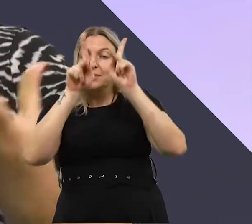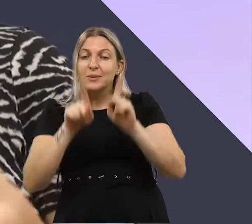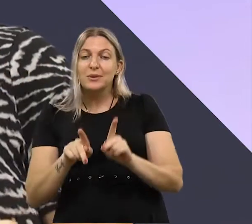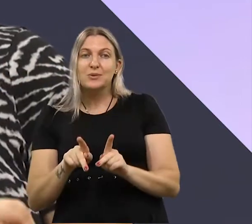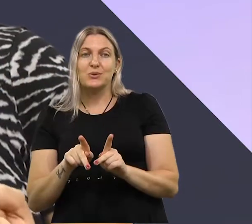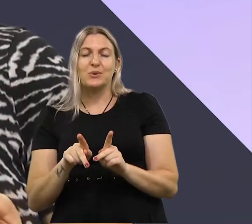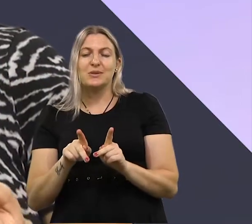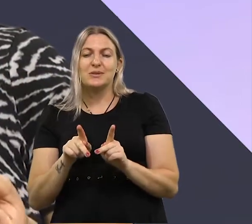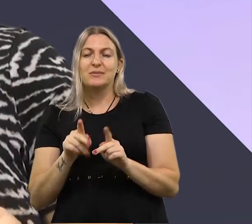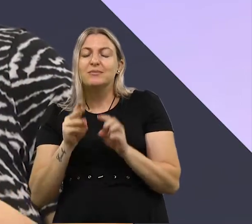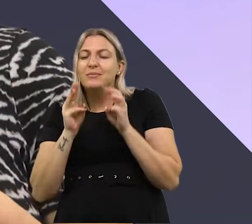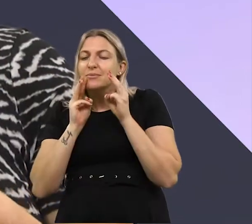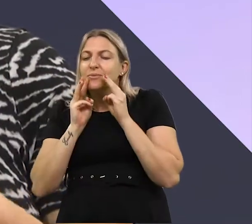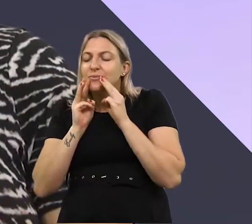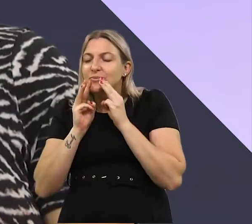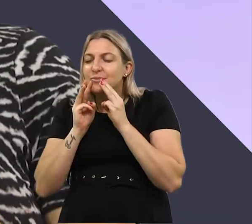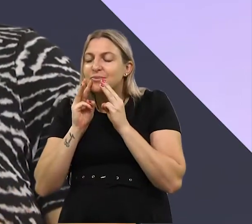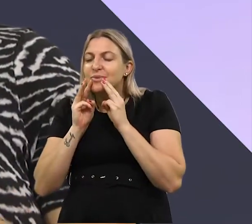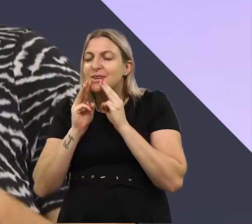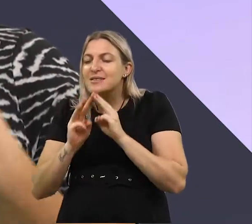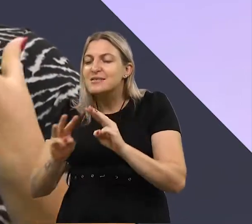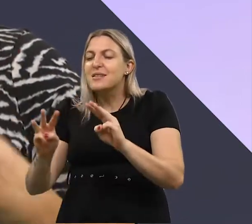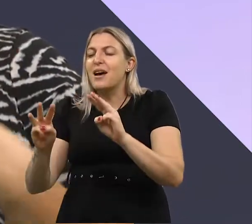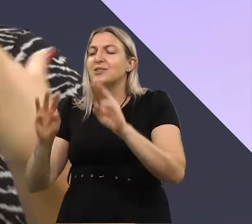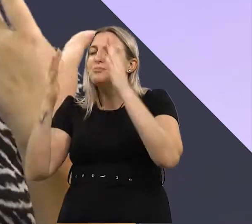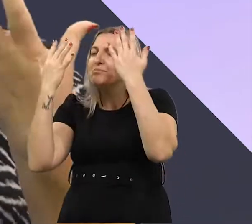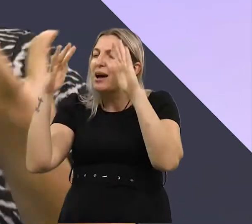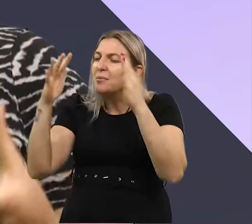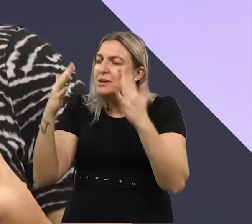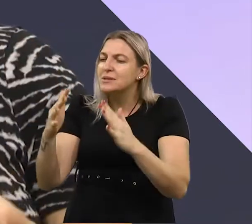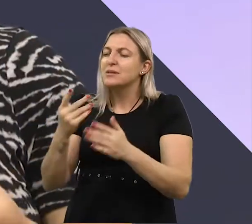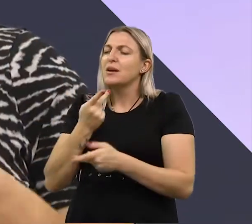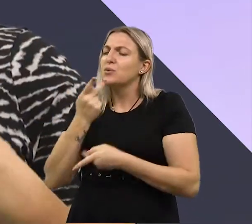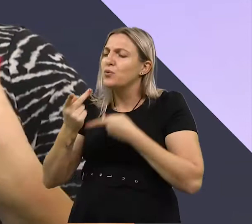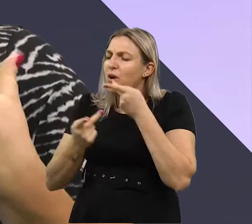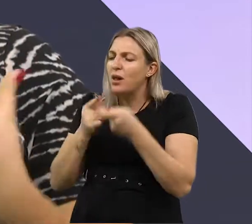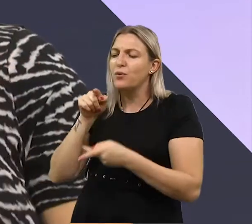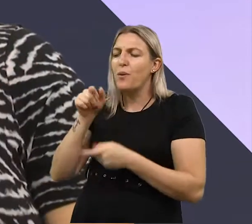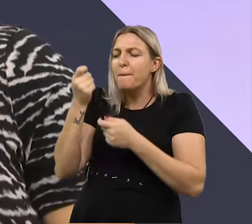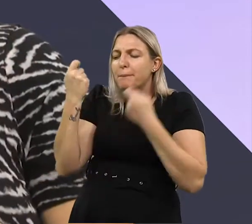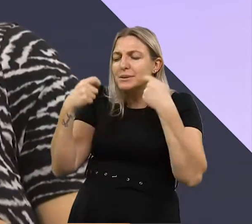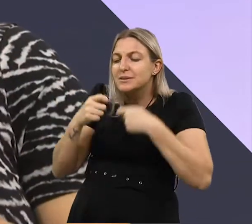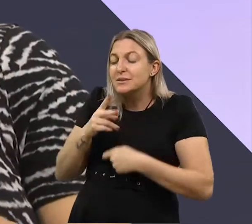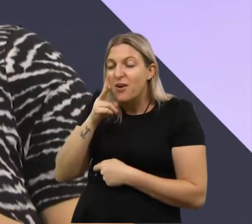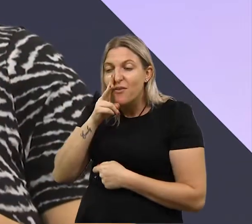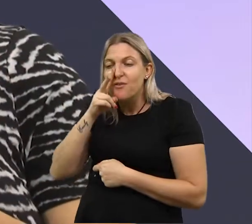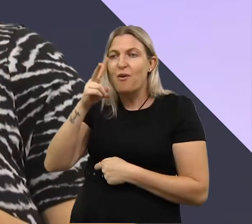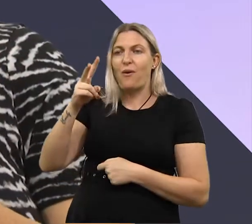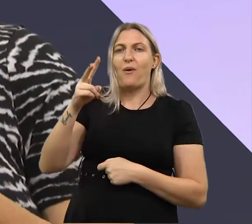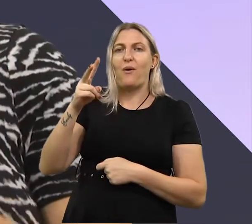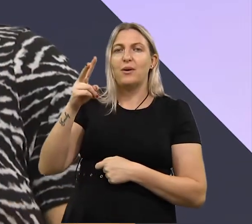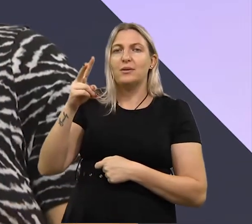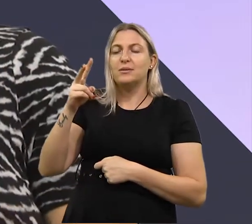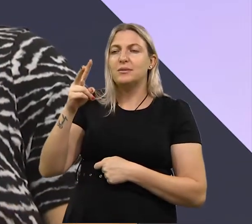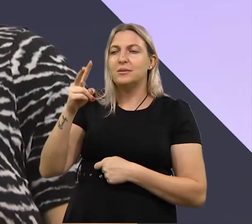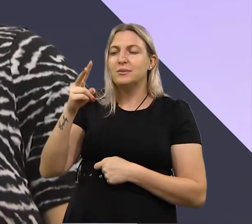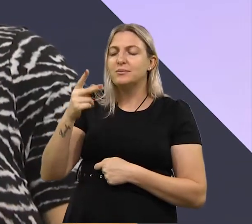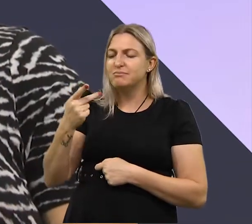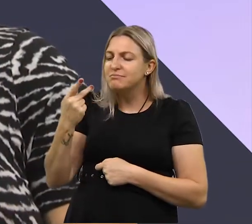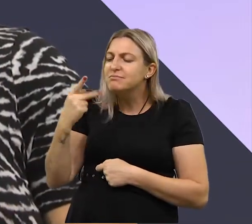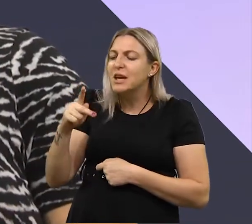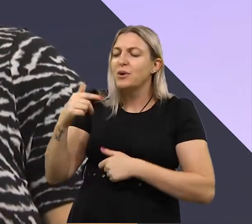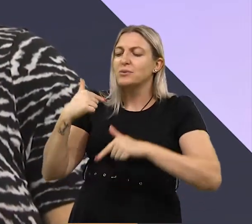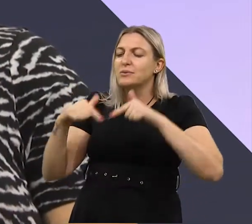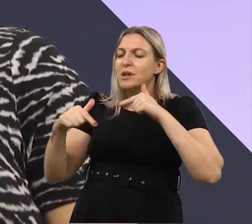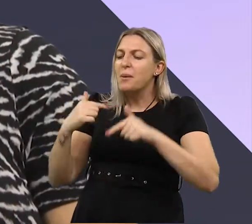mandam diariamente mensagens, né? Te parabenizando, te dando força, falando do teu trabalho e vendo que de uma